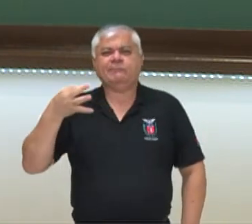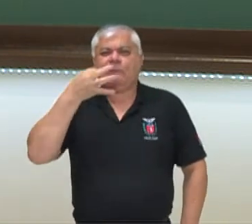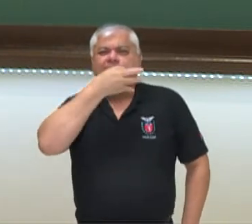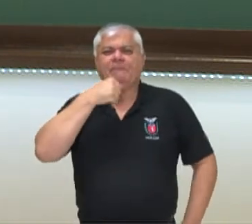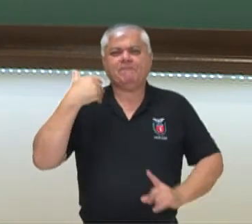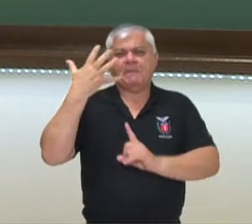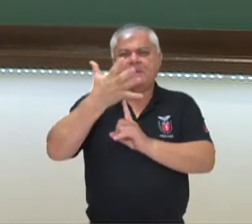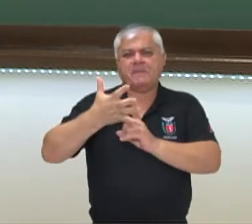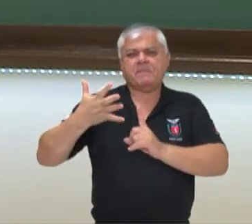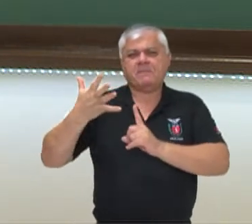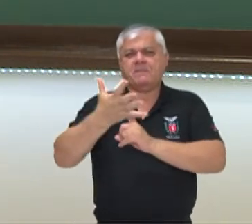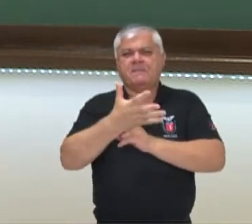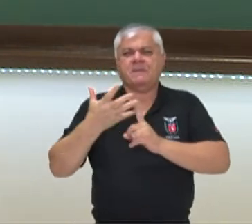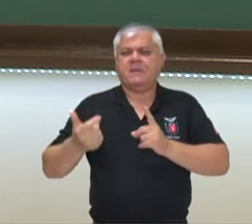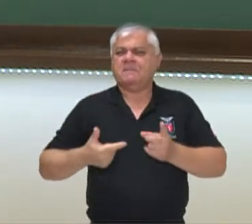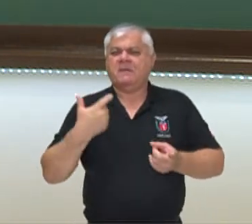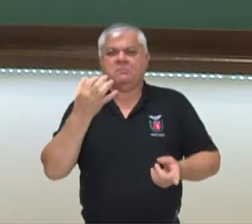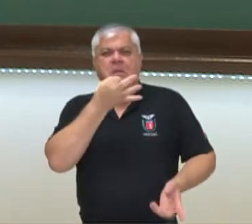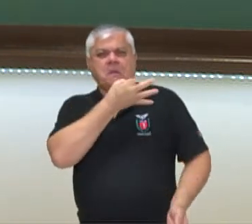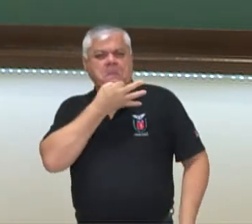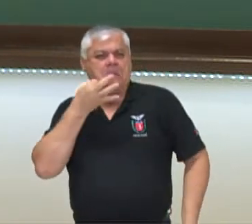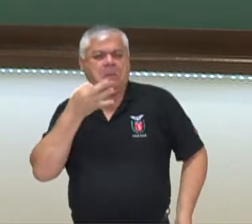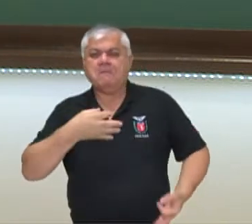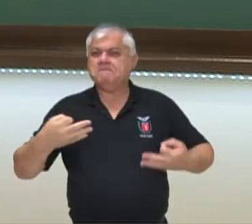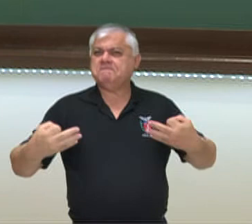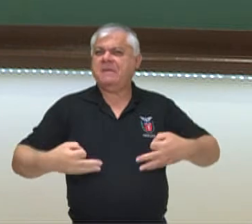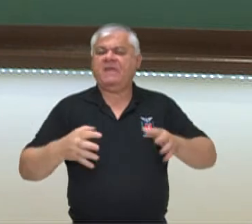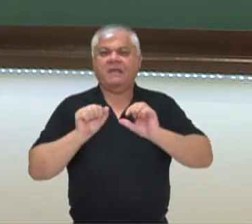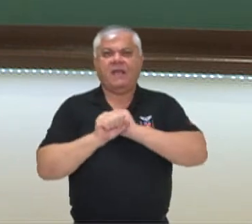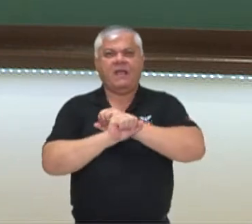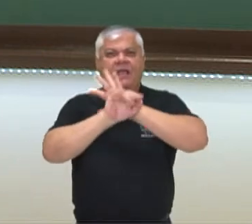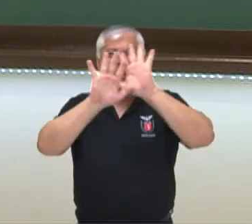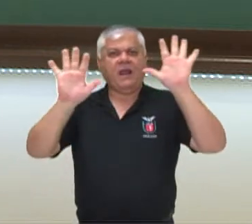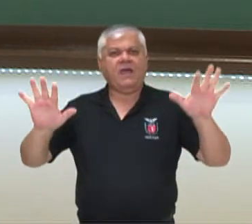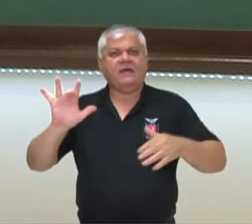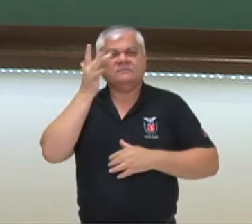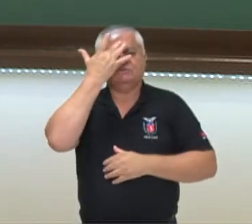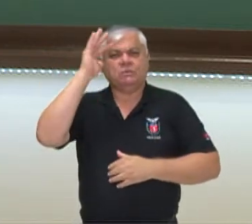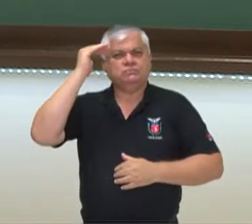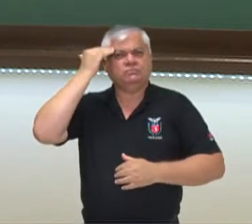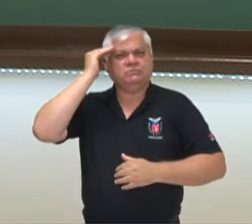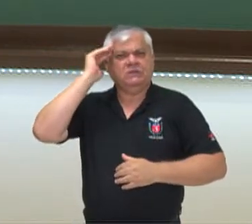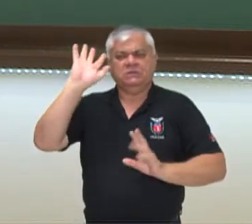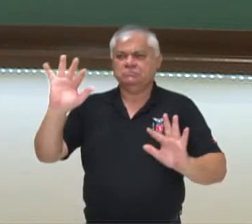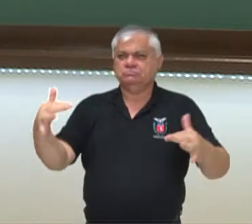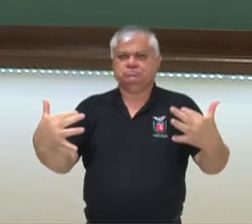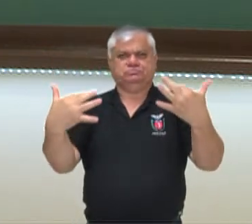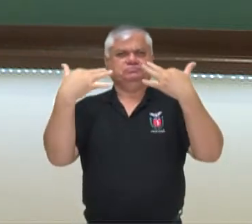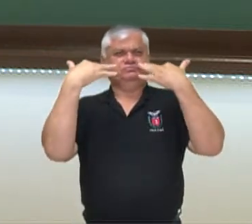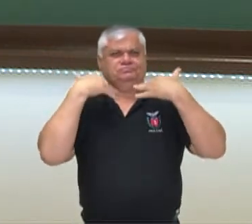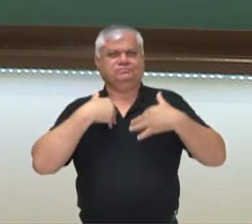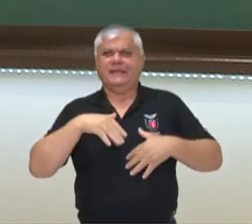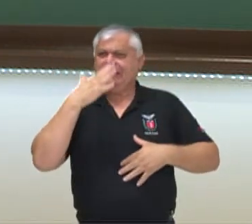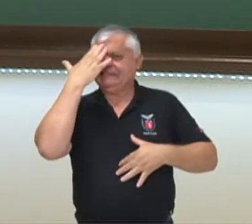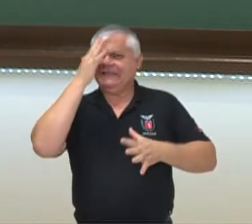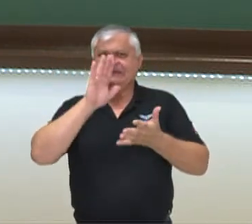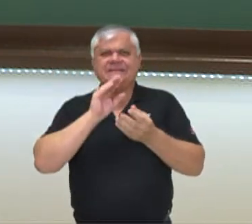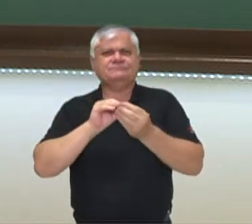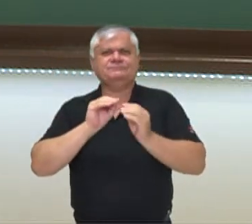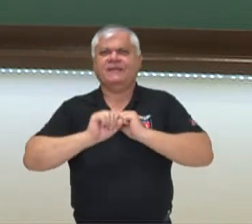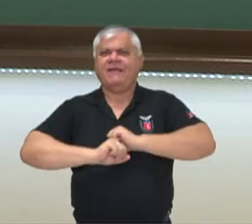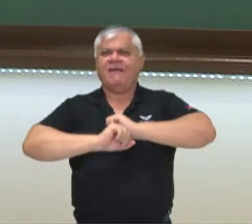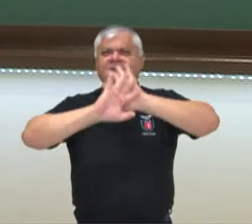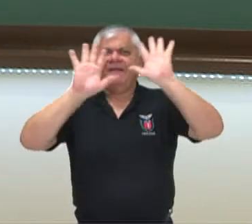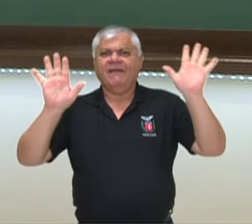de saber se expressar, ser bem entendido pelo público que nos escuta, né? Numa apresentação de trabalho